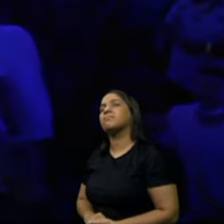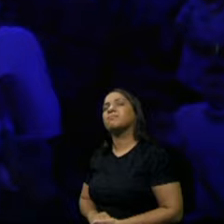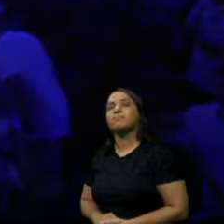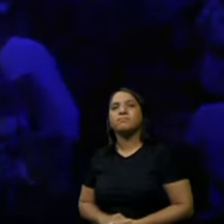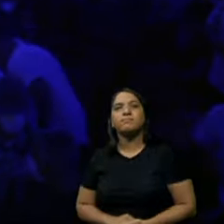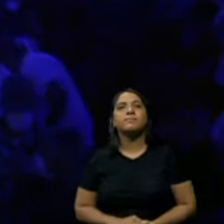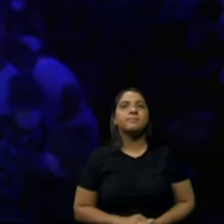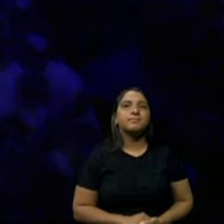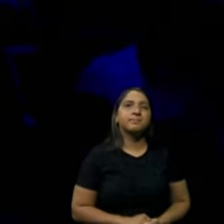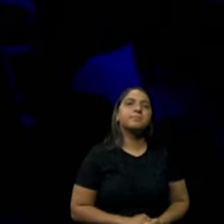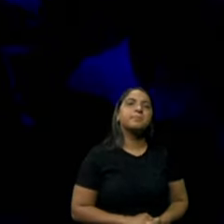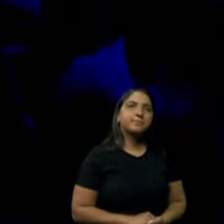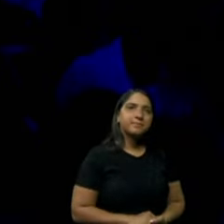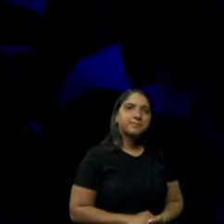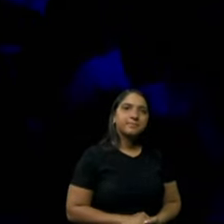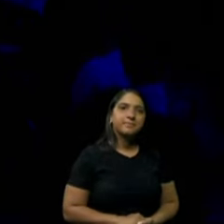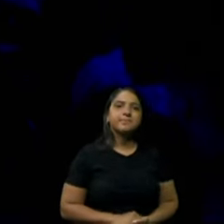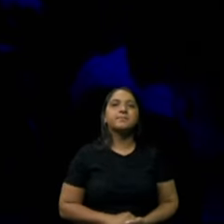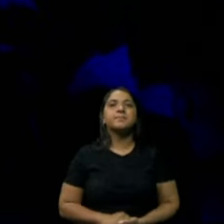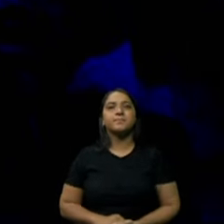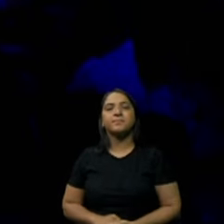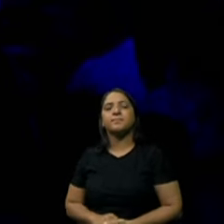E aí